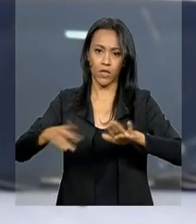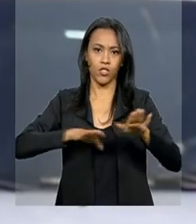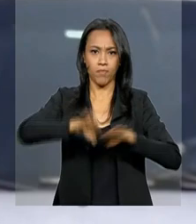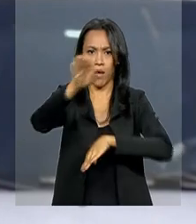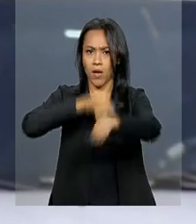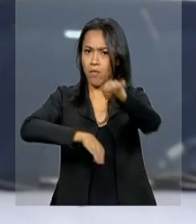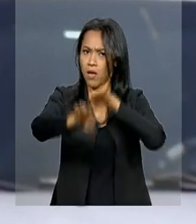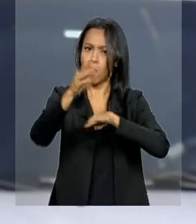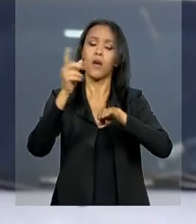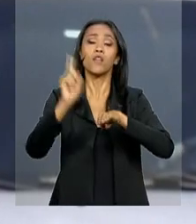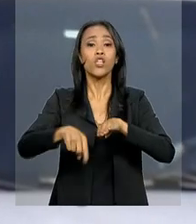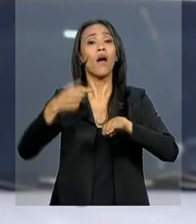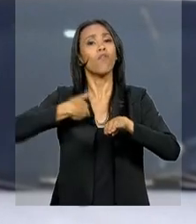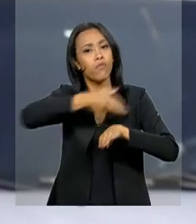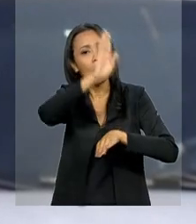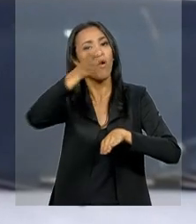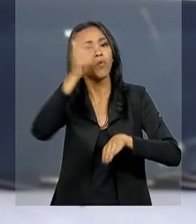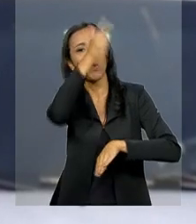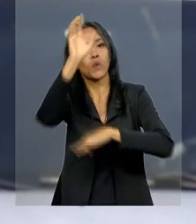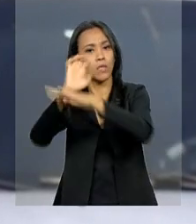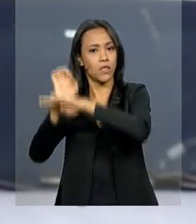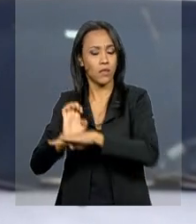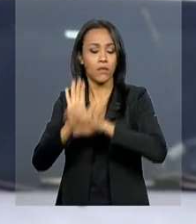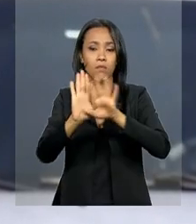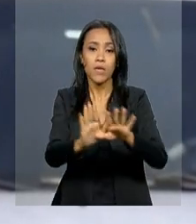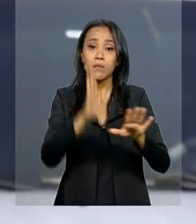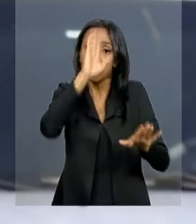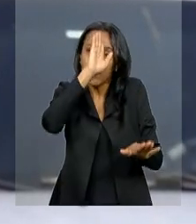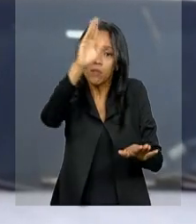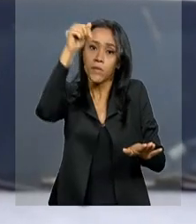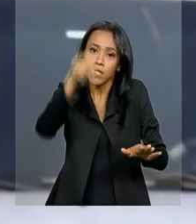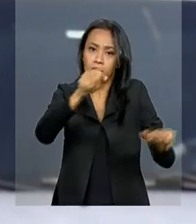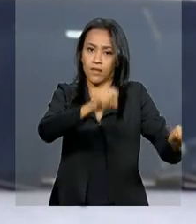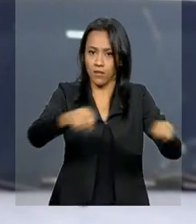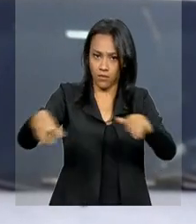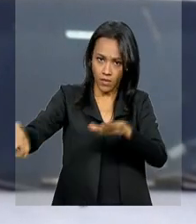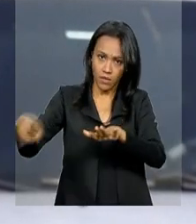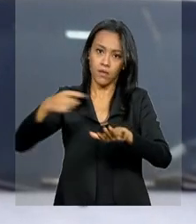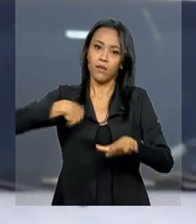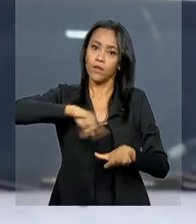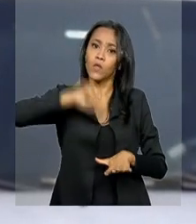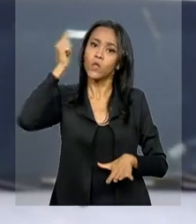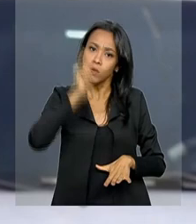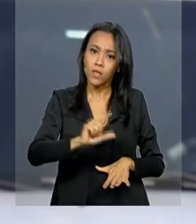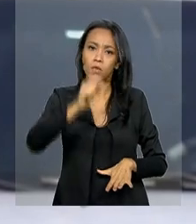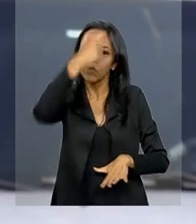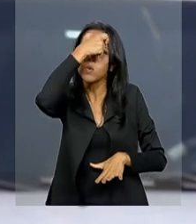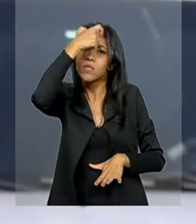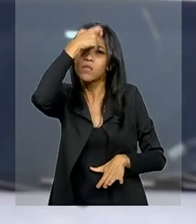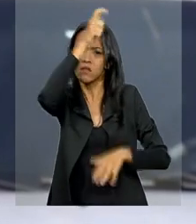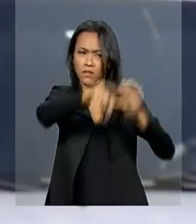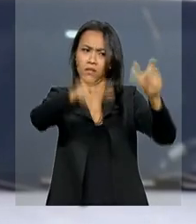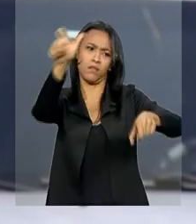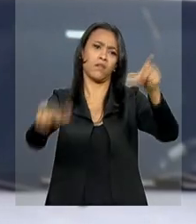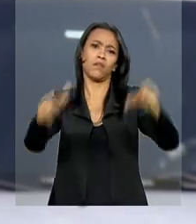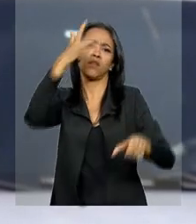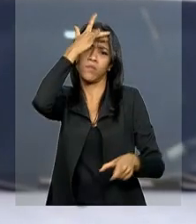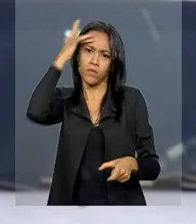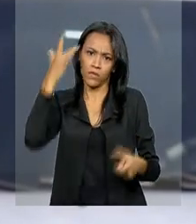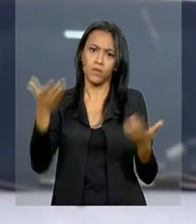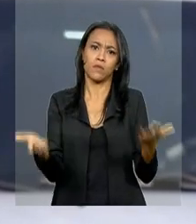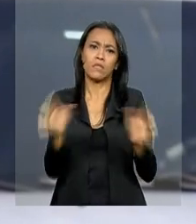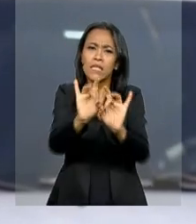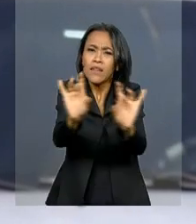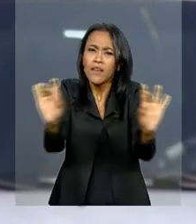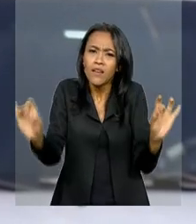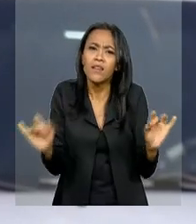estados, mas para que nós possamos, principalmente, nessa semana, que a gente consiga conscientizar, que a gente consiga demonstrar com que cada